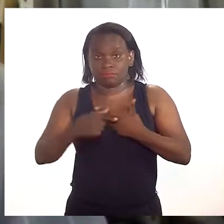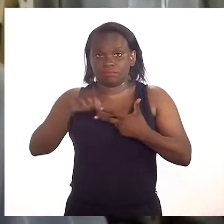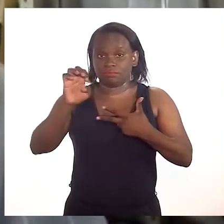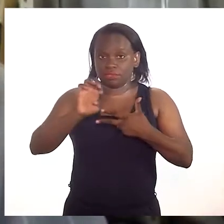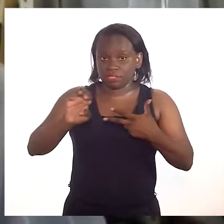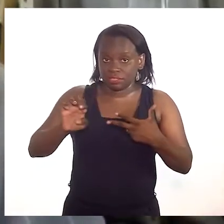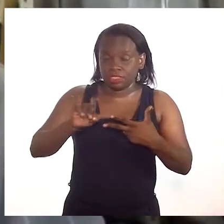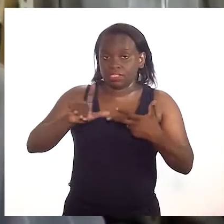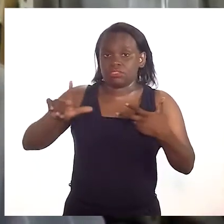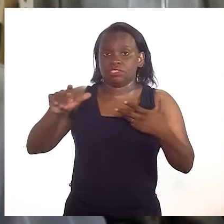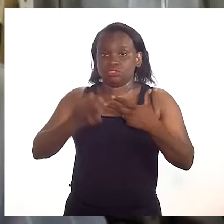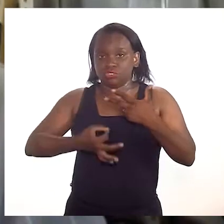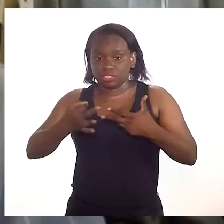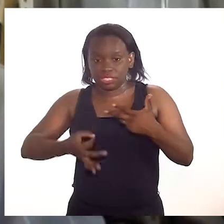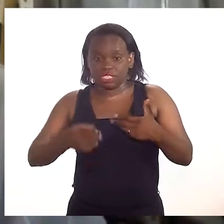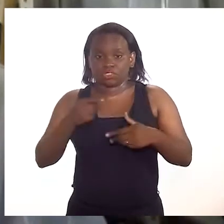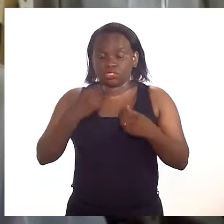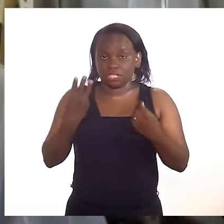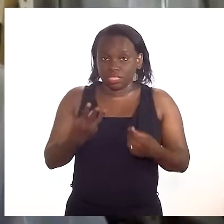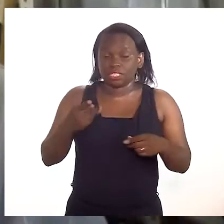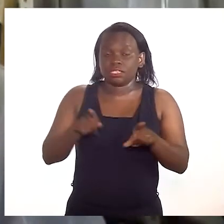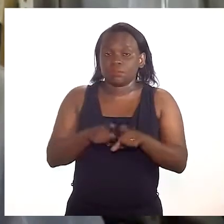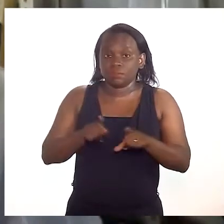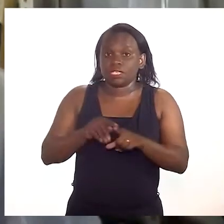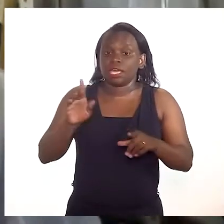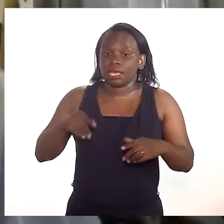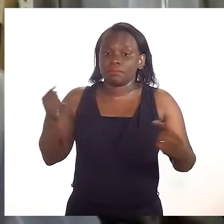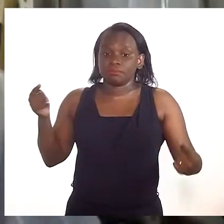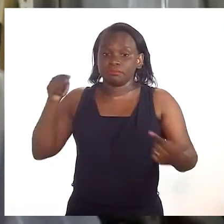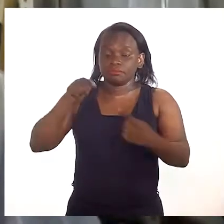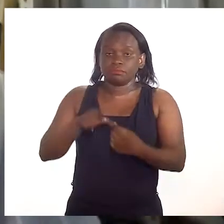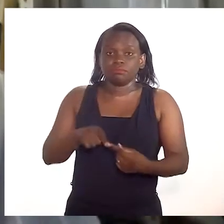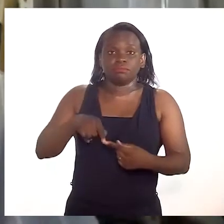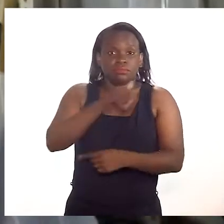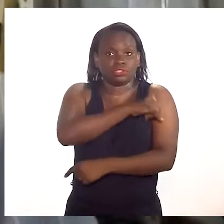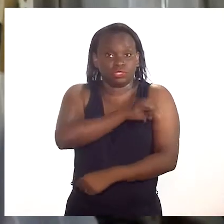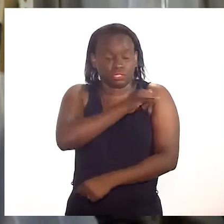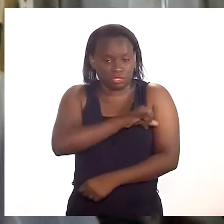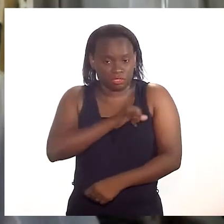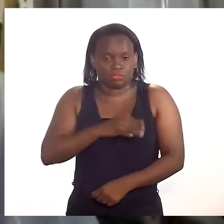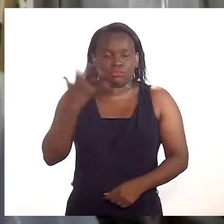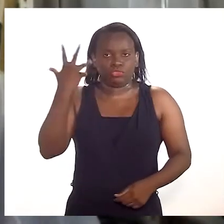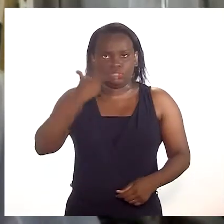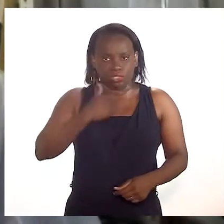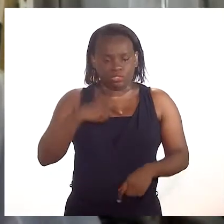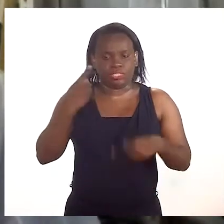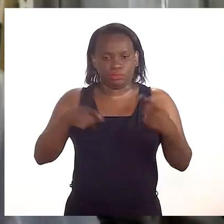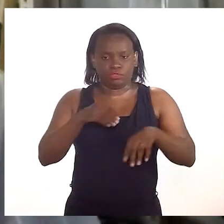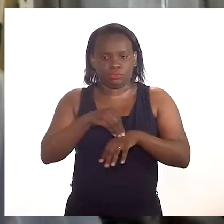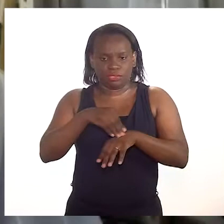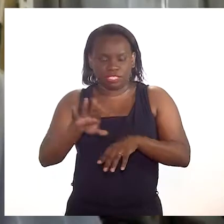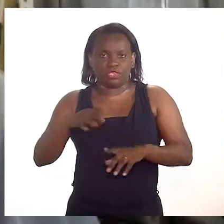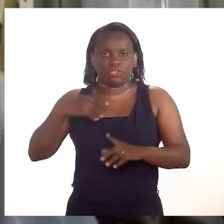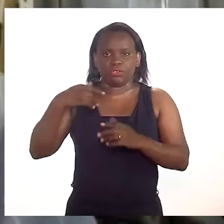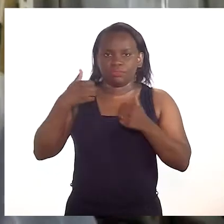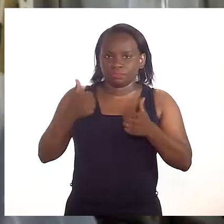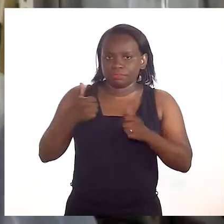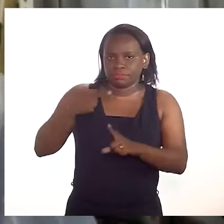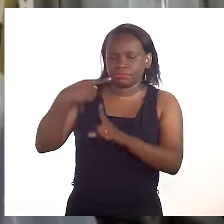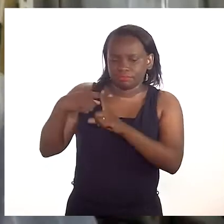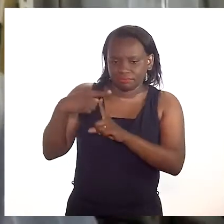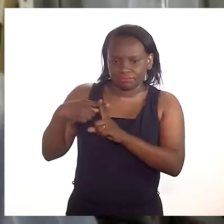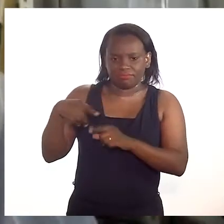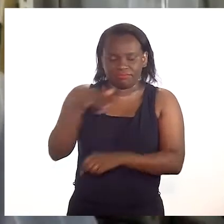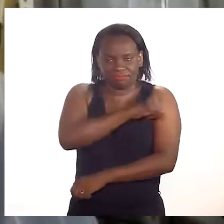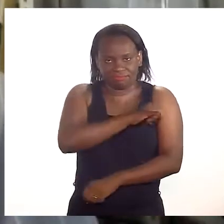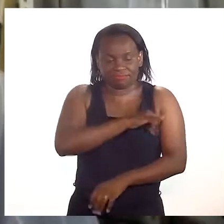de governo, mas envolvendo, eu acho que isso é uma bela lição para o Rio de Janeiro, depois vou passar uma mensagem de otimismo para o Rio de